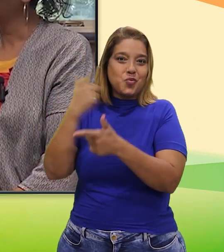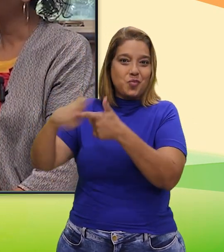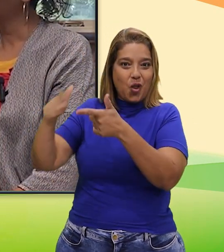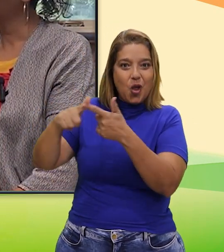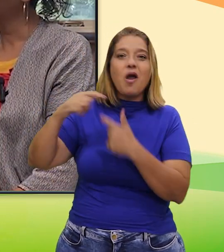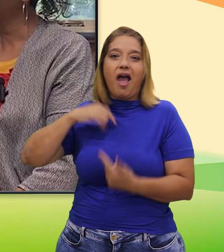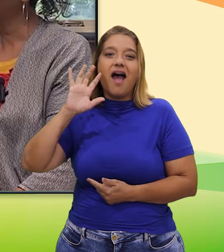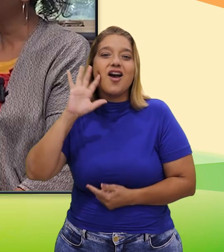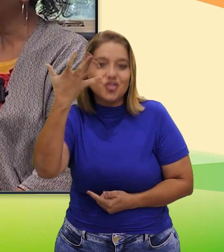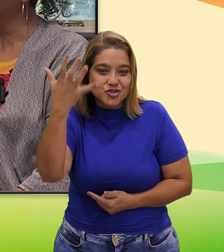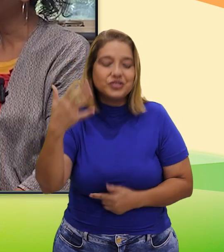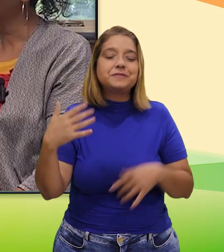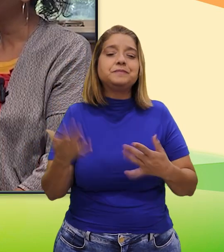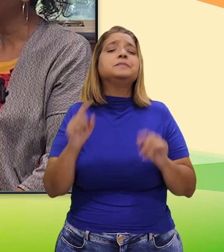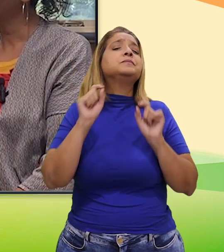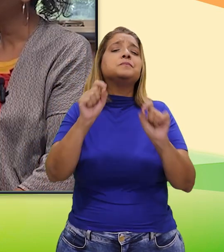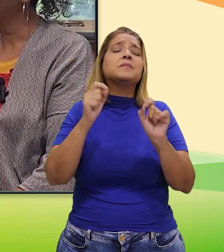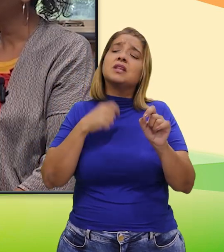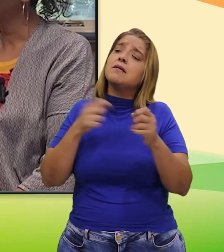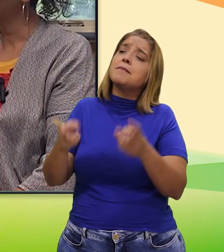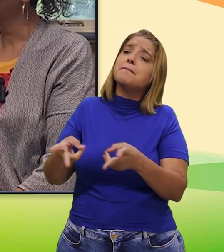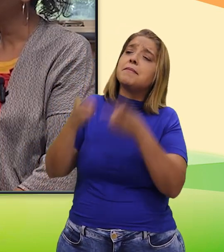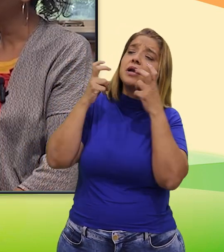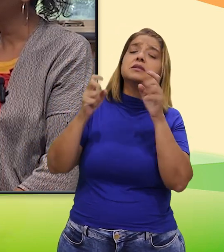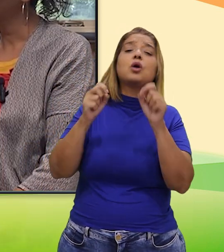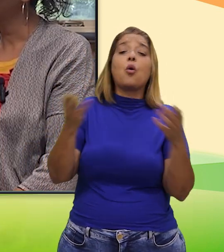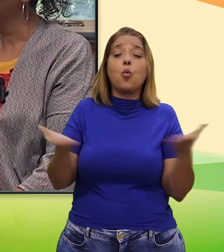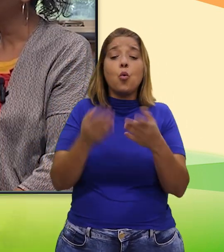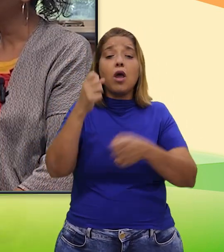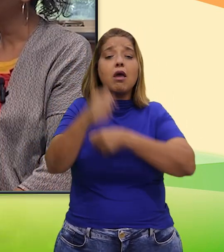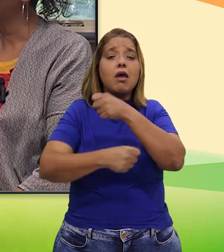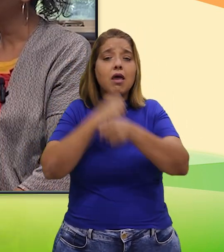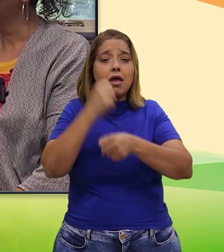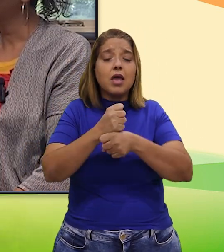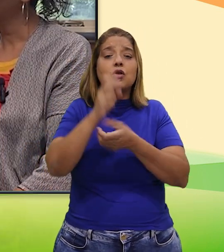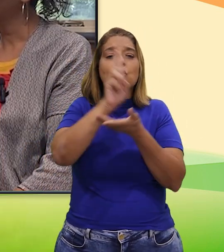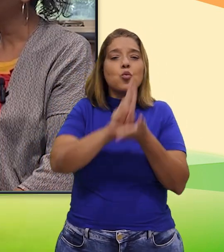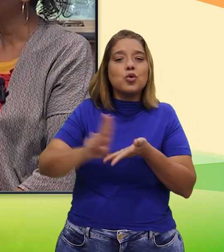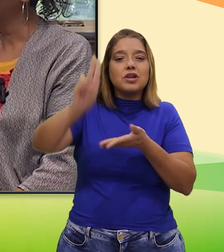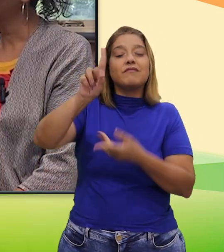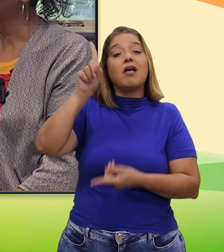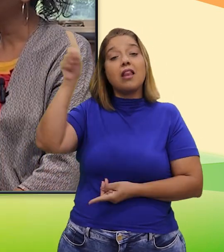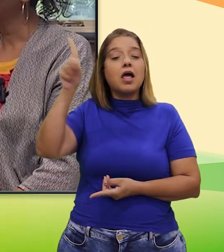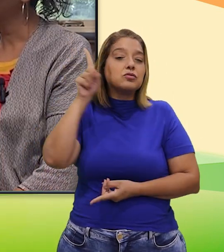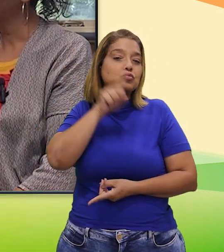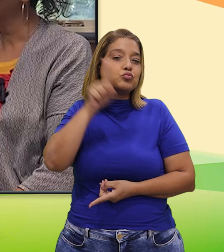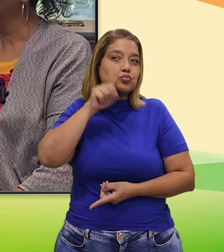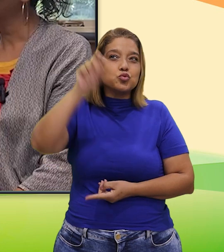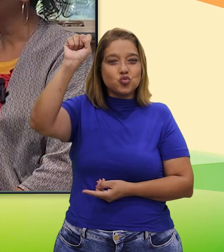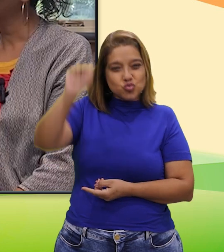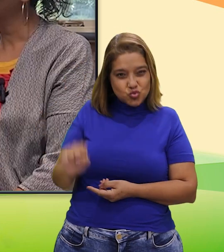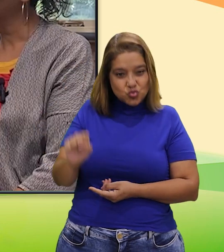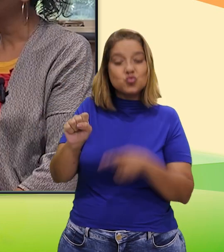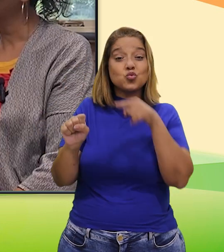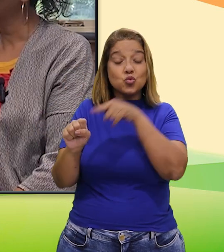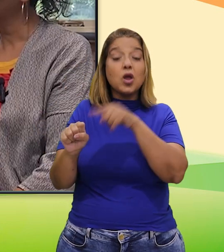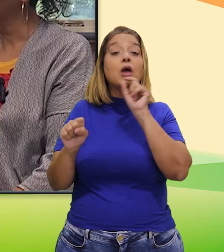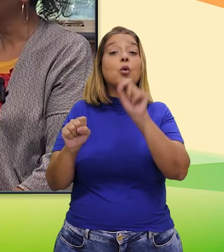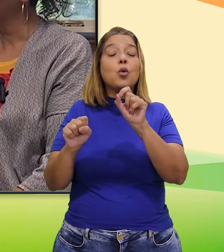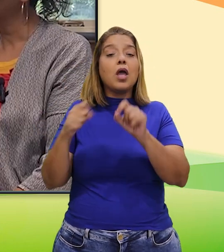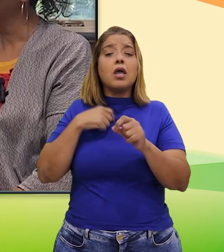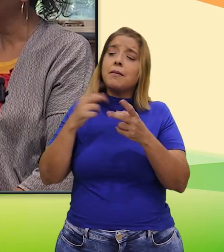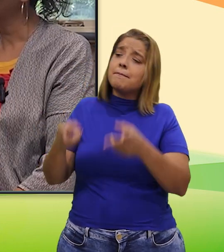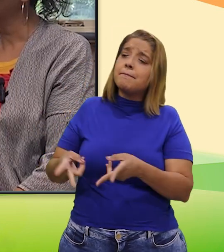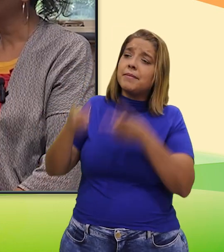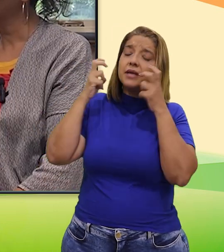Foi percebido, e é uma reportagem deste ano, de uma universidade no sul dos